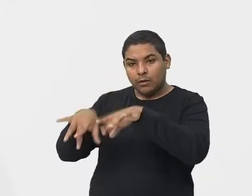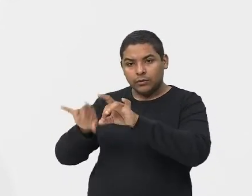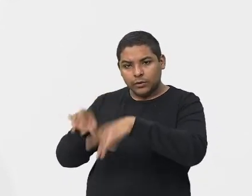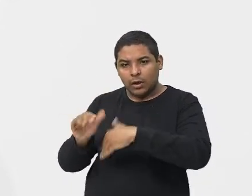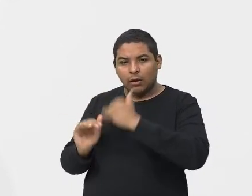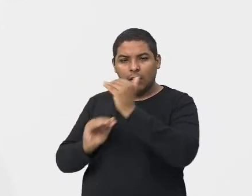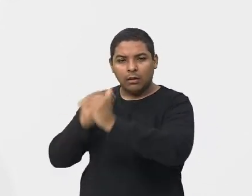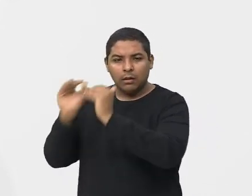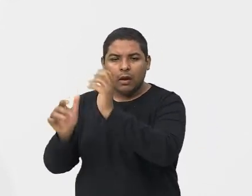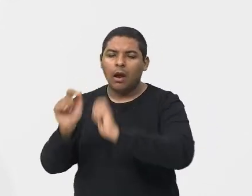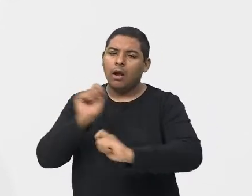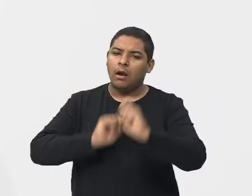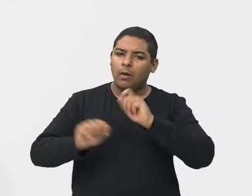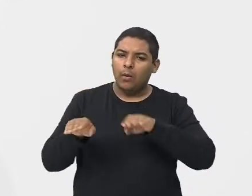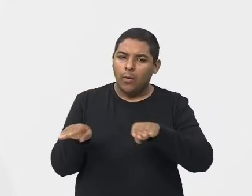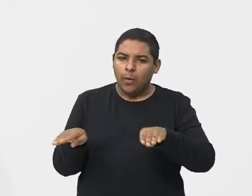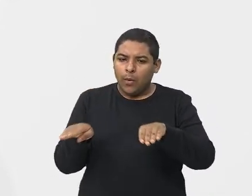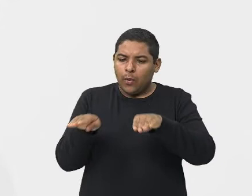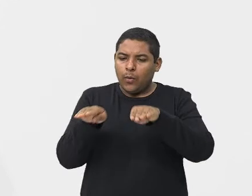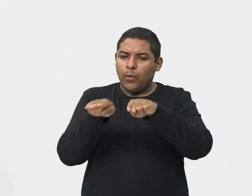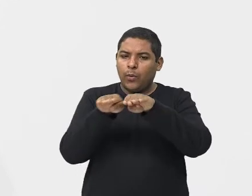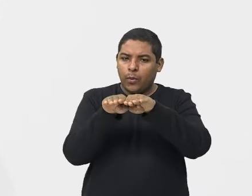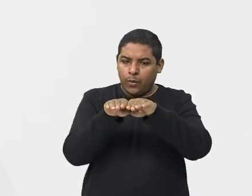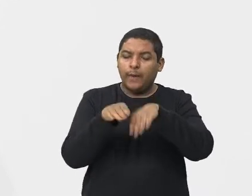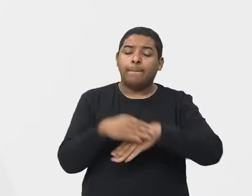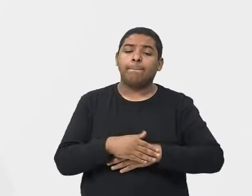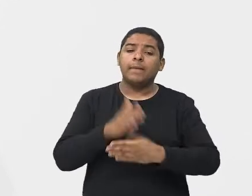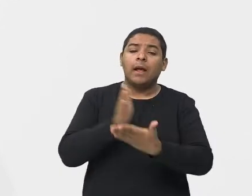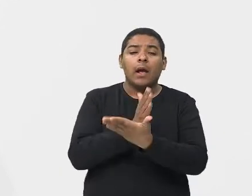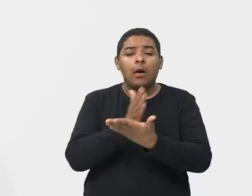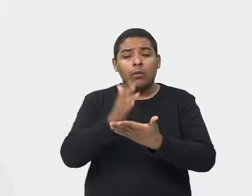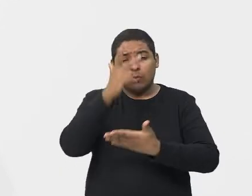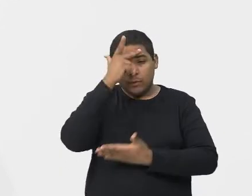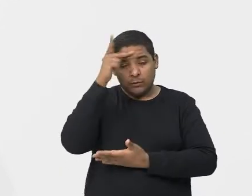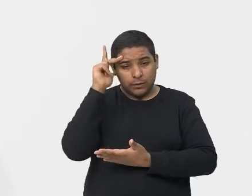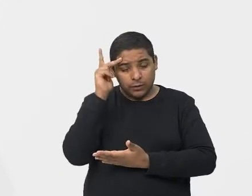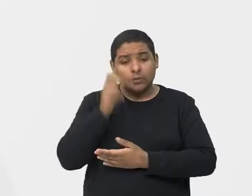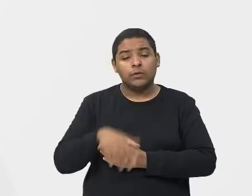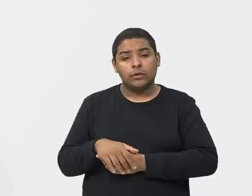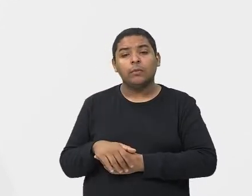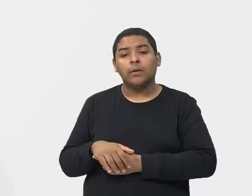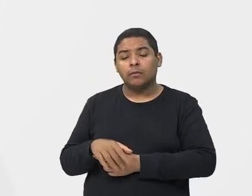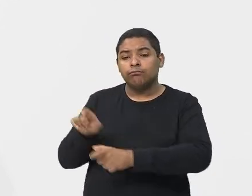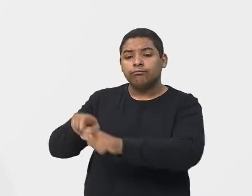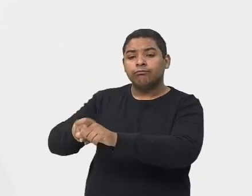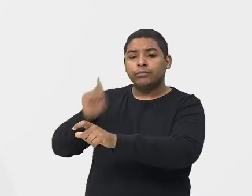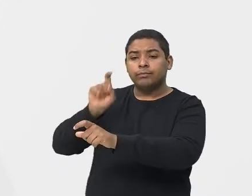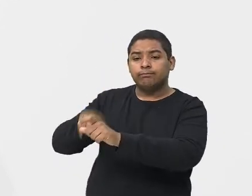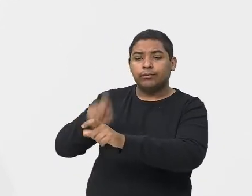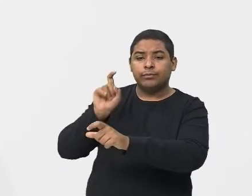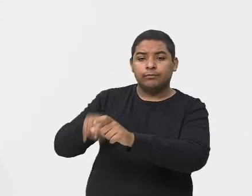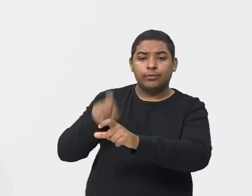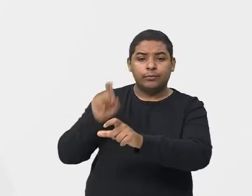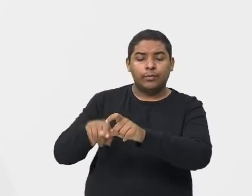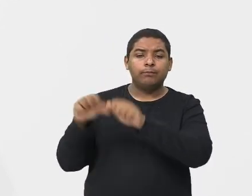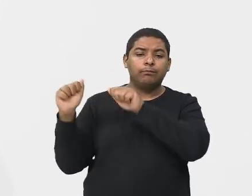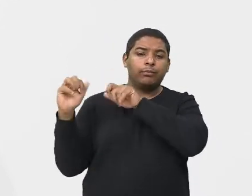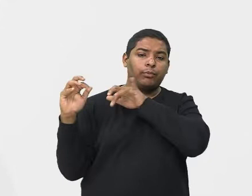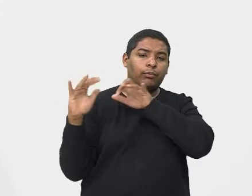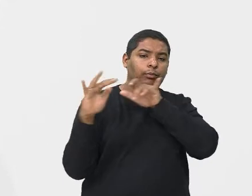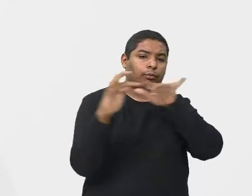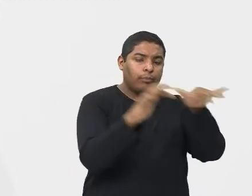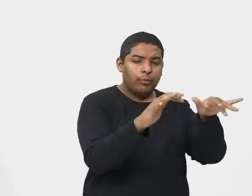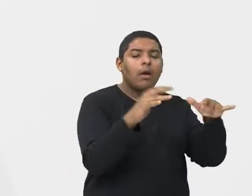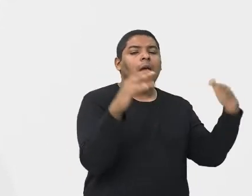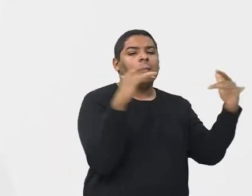com a parte econômica, né? Algumas pessoas elas começam a sair do campo também, começam a ir para as cidades. Então essa